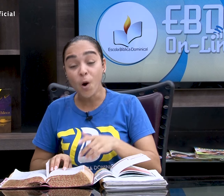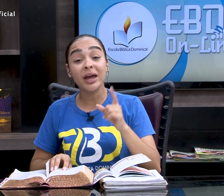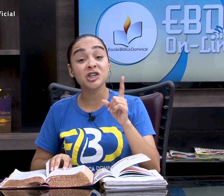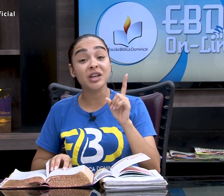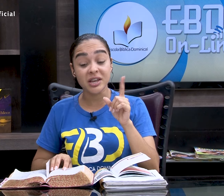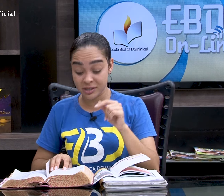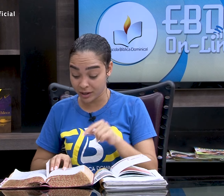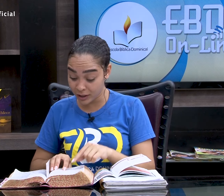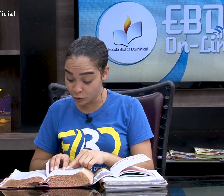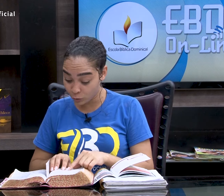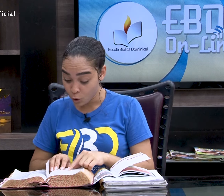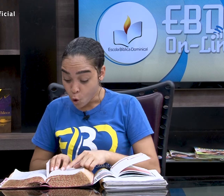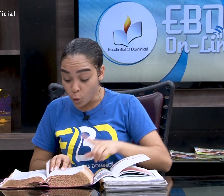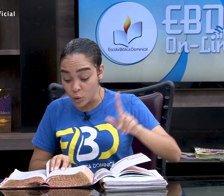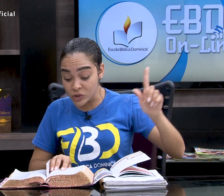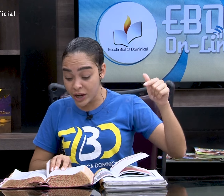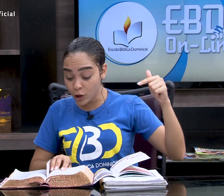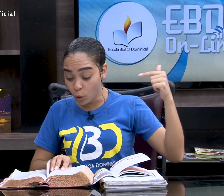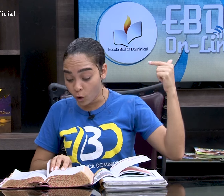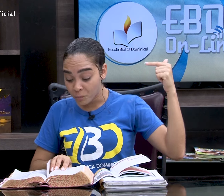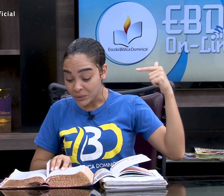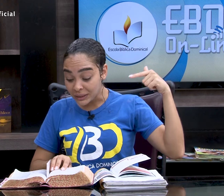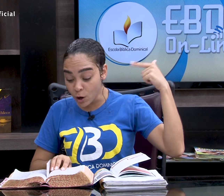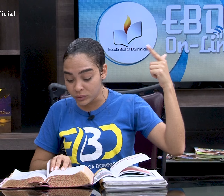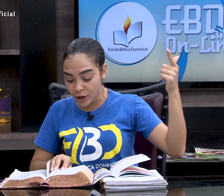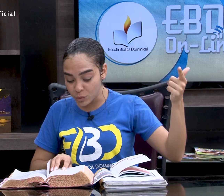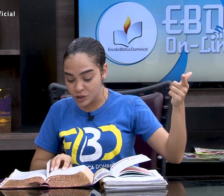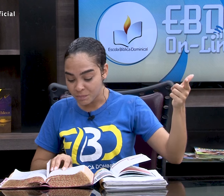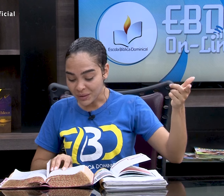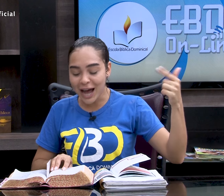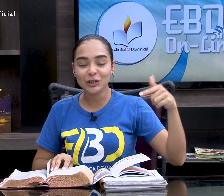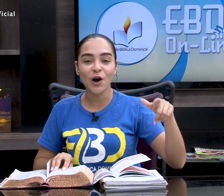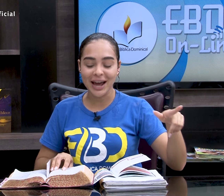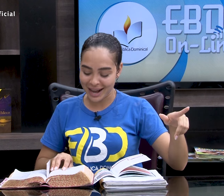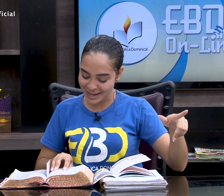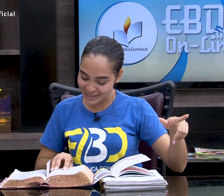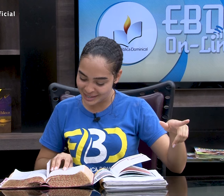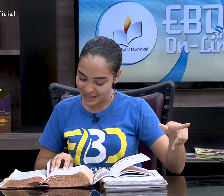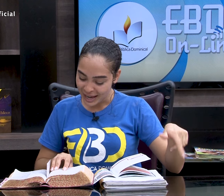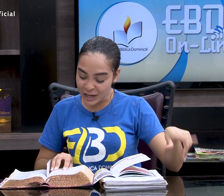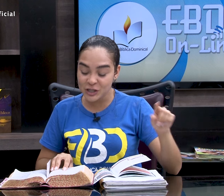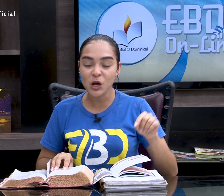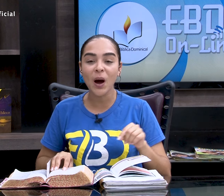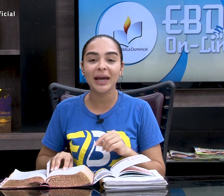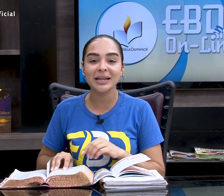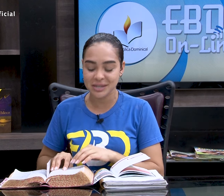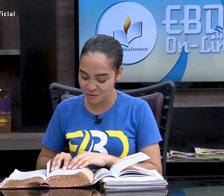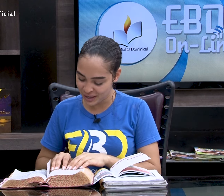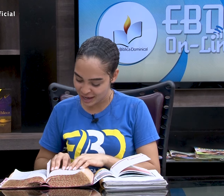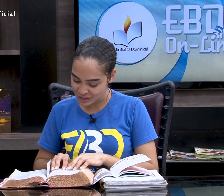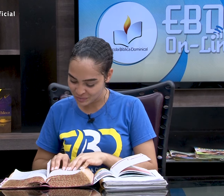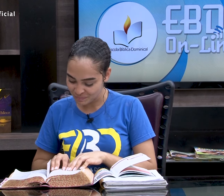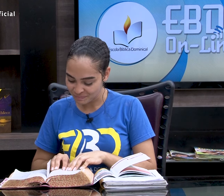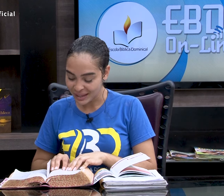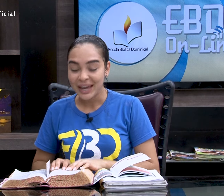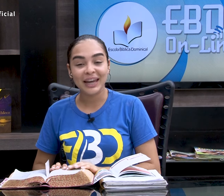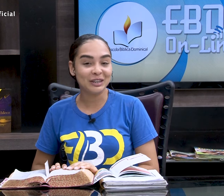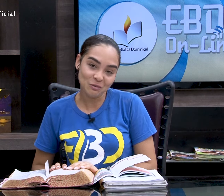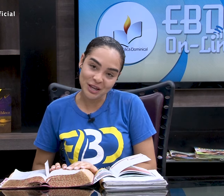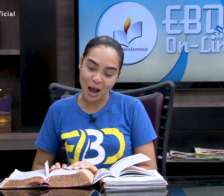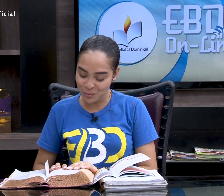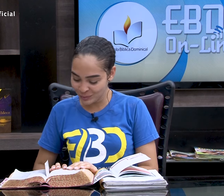porque está escrito o Senhor teu Deus adorarás e só a ele servirás